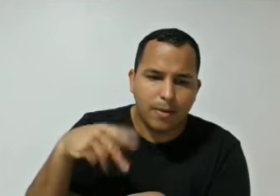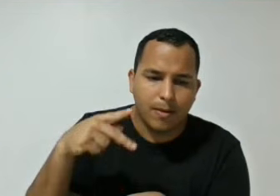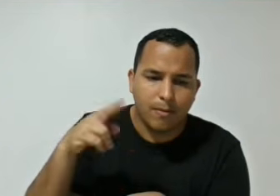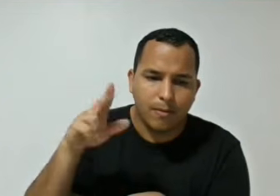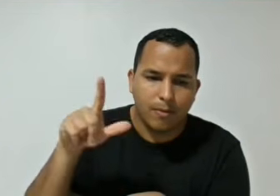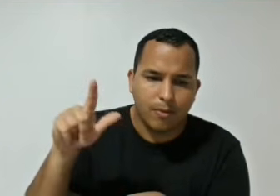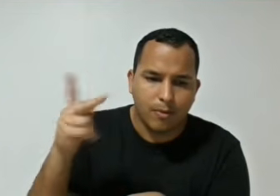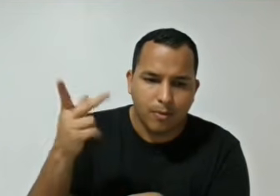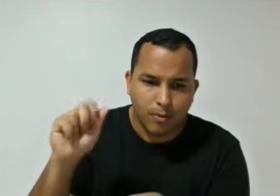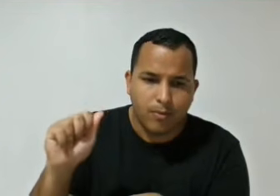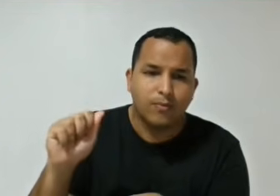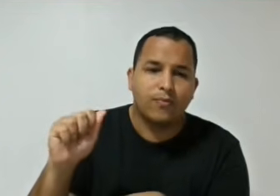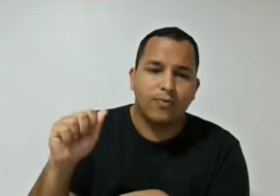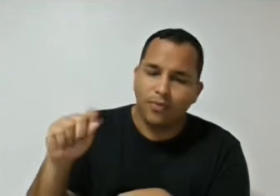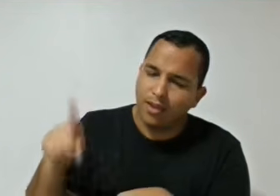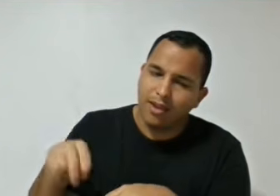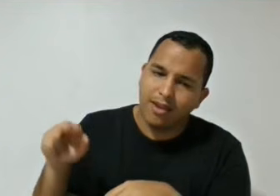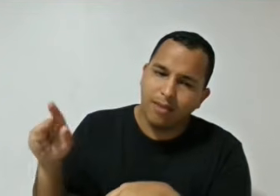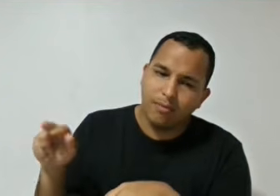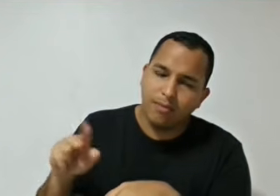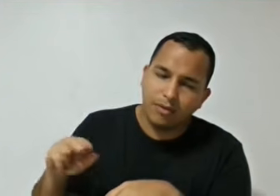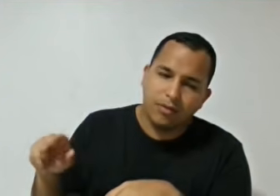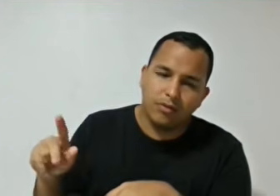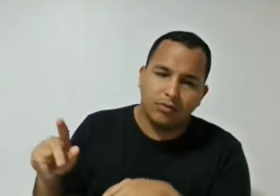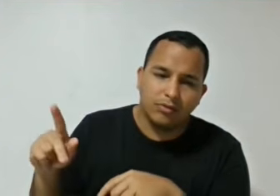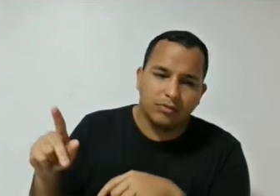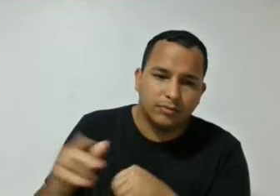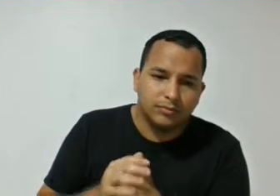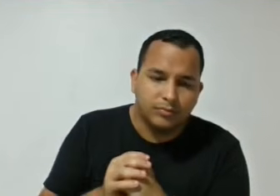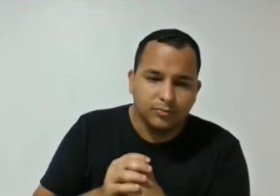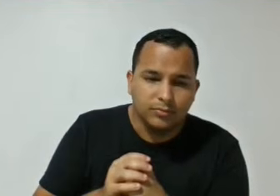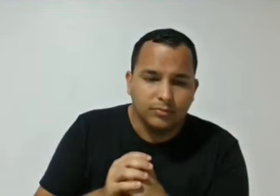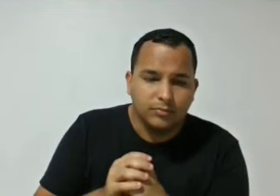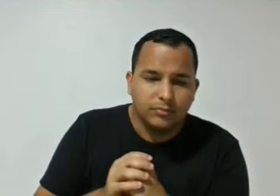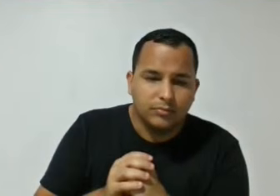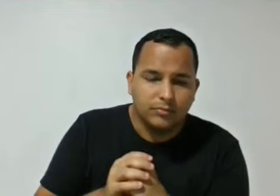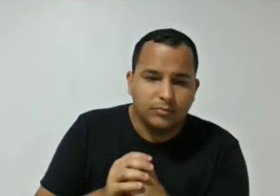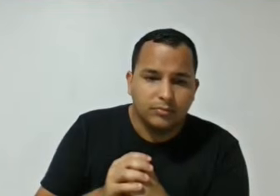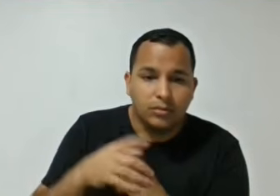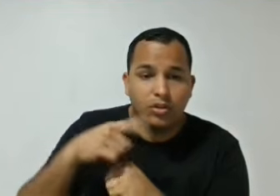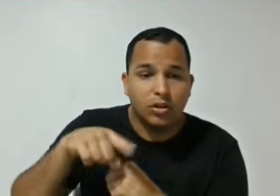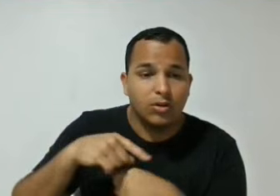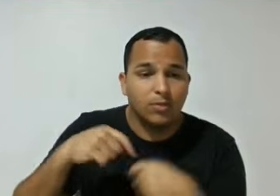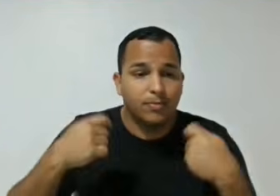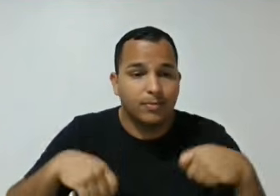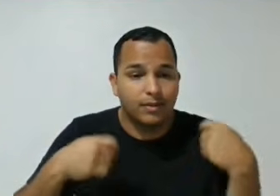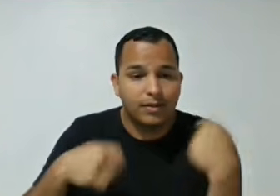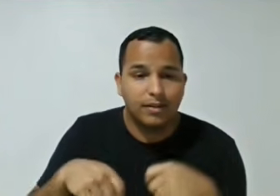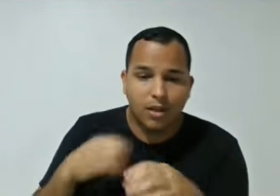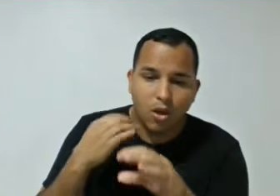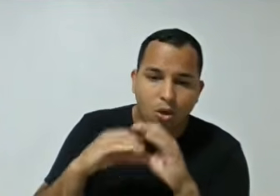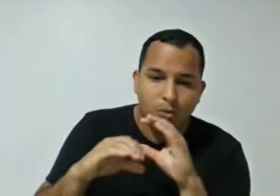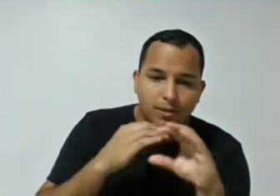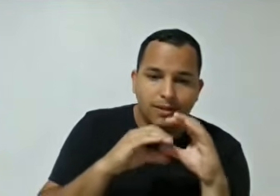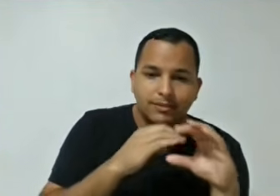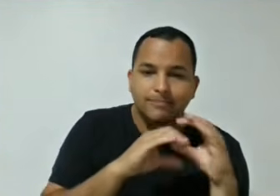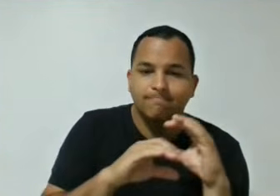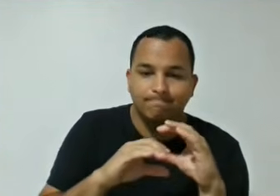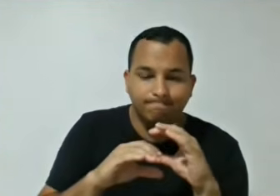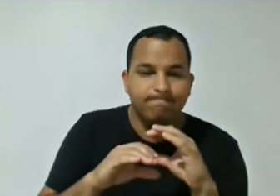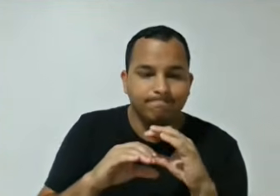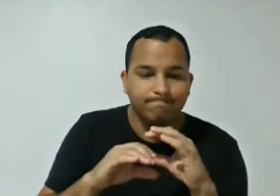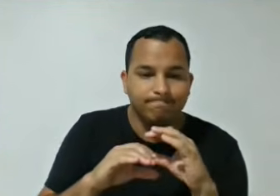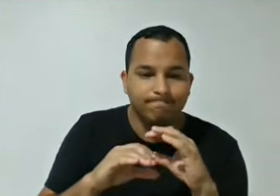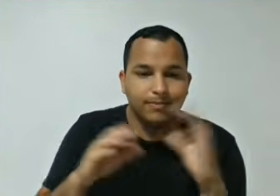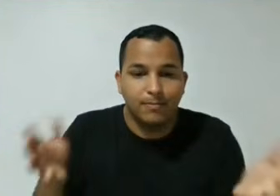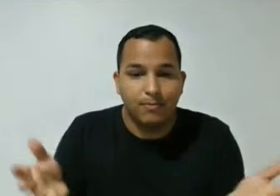processo de implantação desses equipamentos culturais. E a gente precisa criar um canal de comunicação, não sei, e promover esse